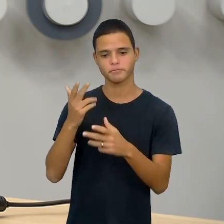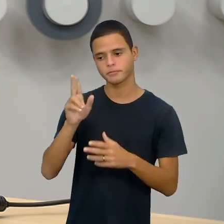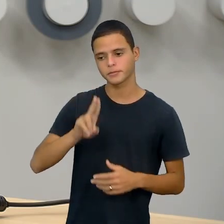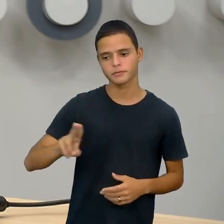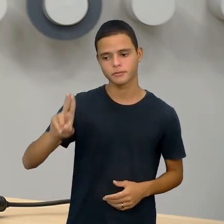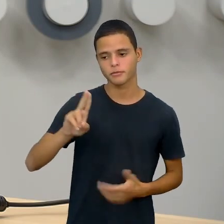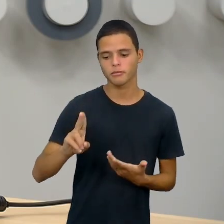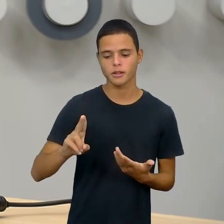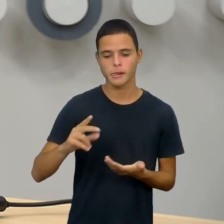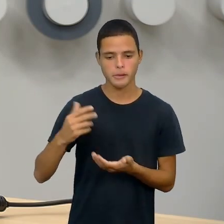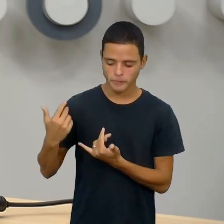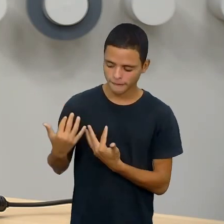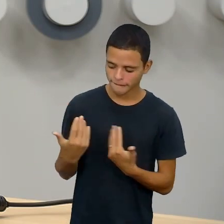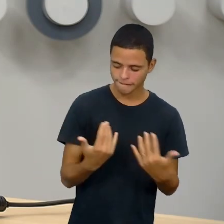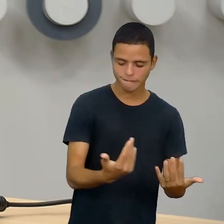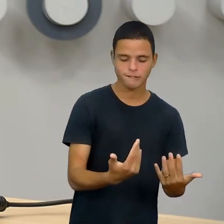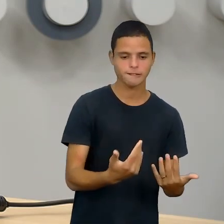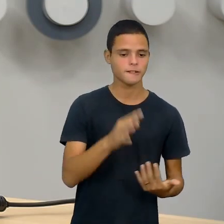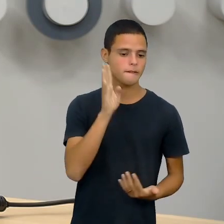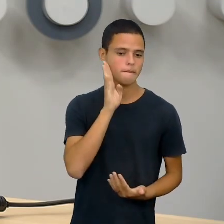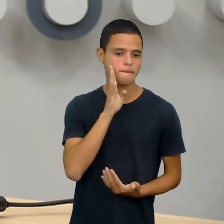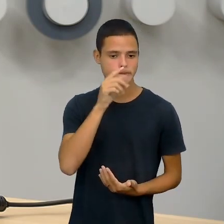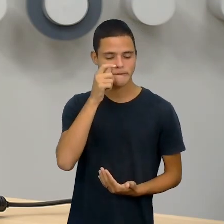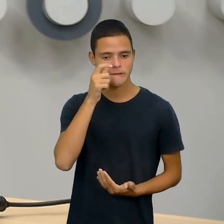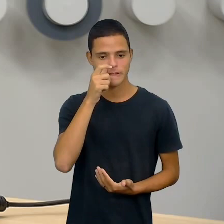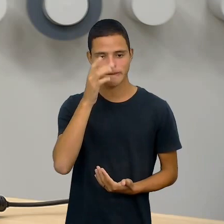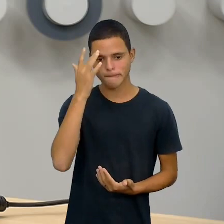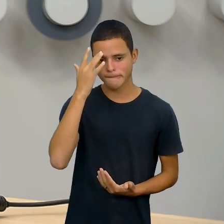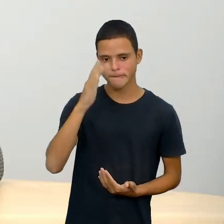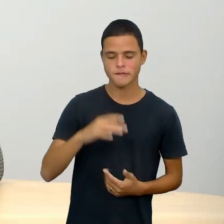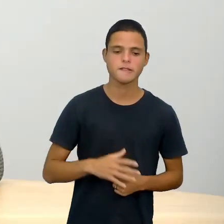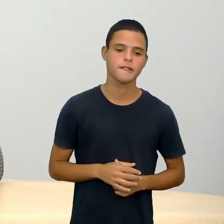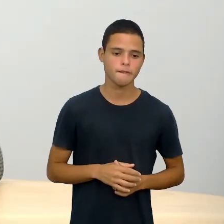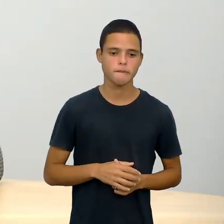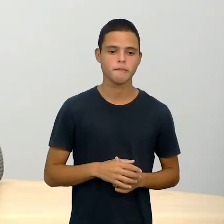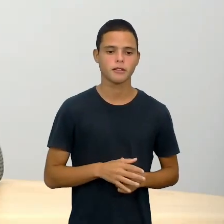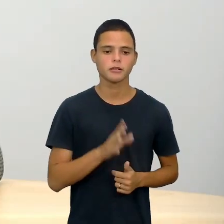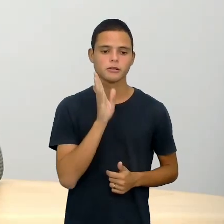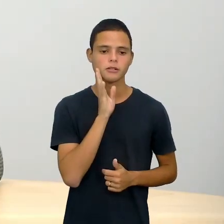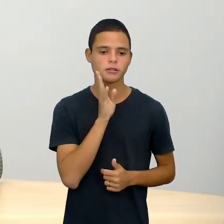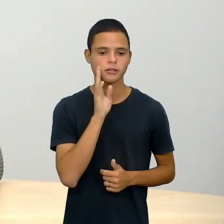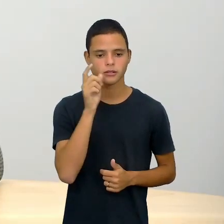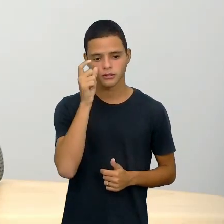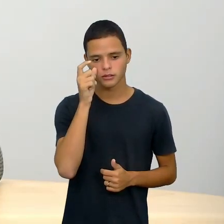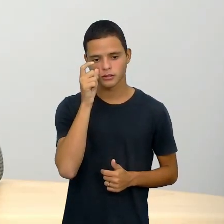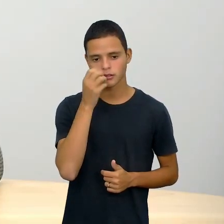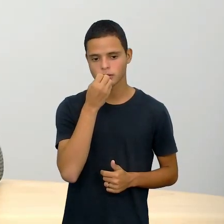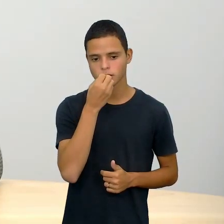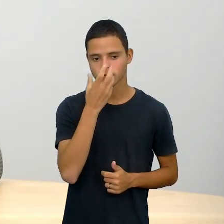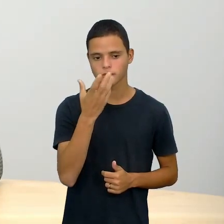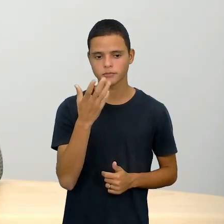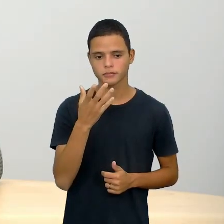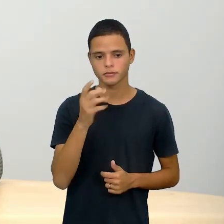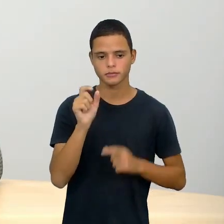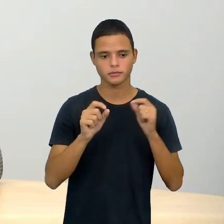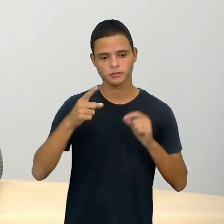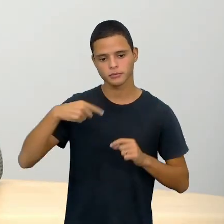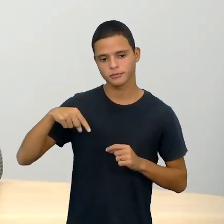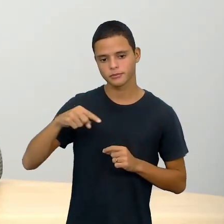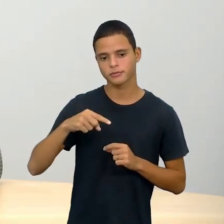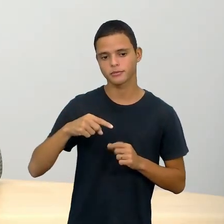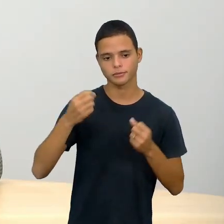Garrafas e plantas, uma alternativa bem interessante. O que você achou, Achei Terezinha? muito legal, Kimi. Muito bom. É o que a gente vem falando em